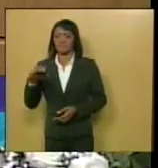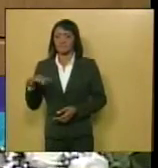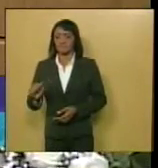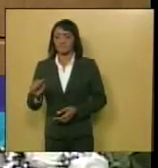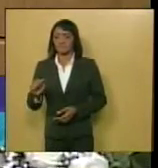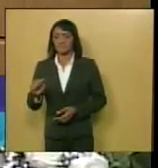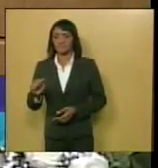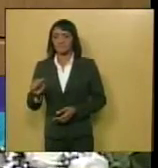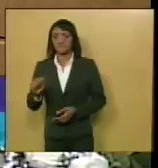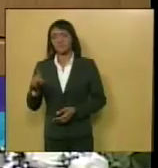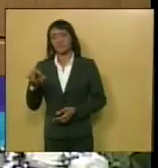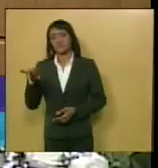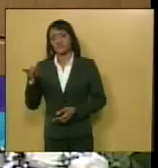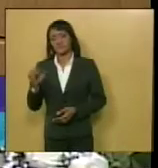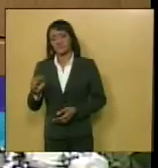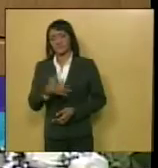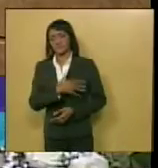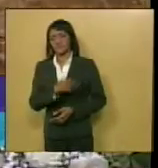homenageado.